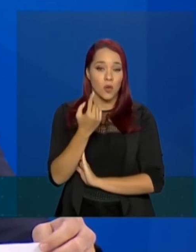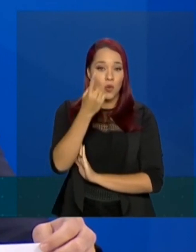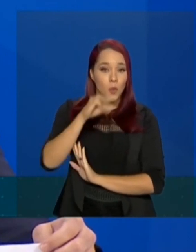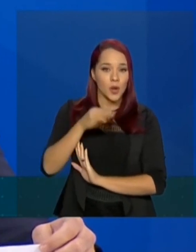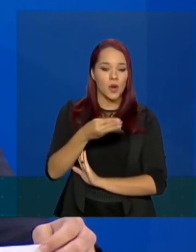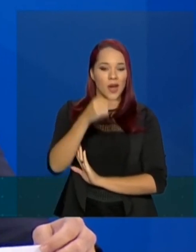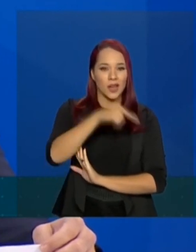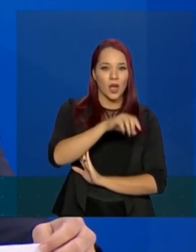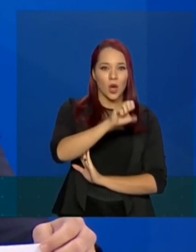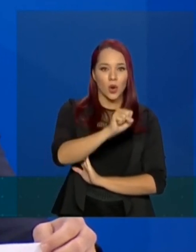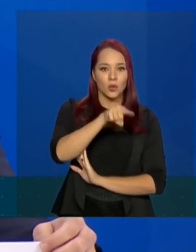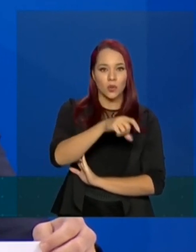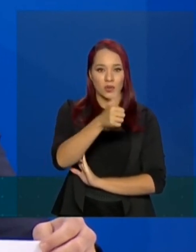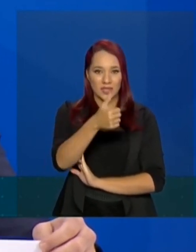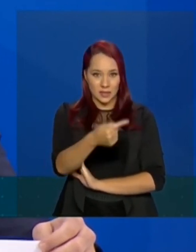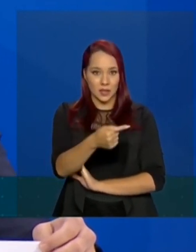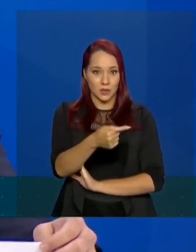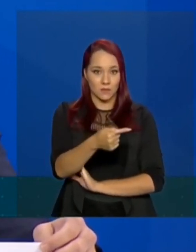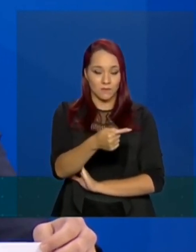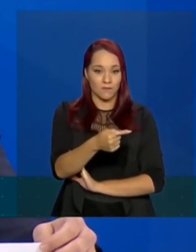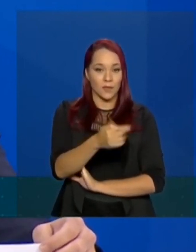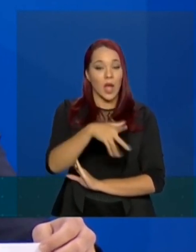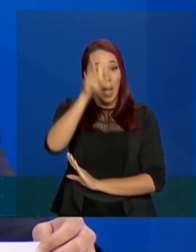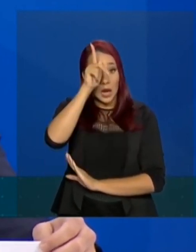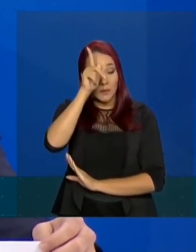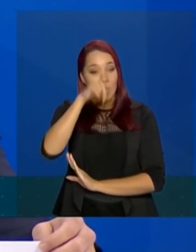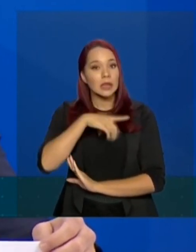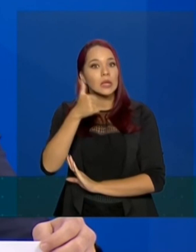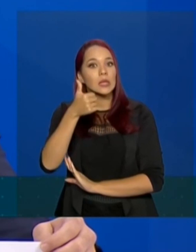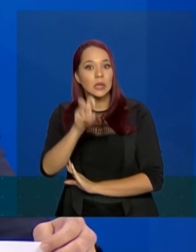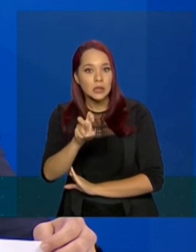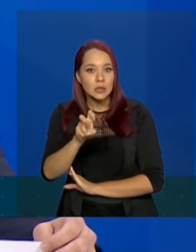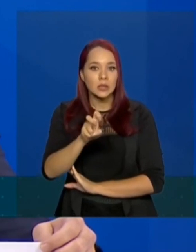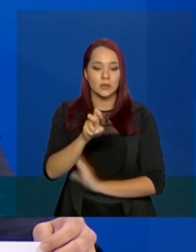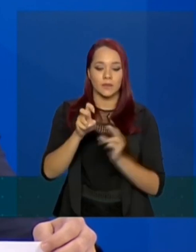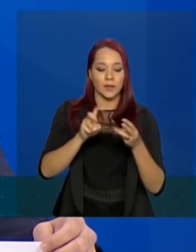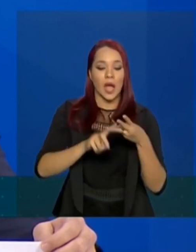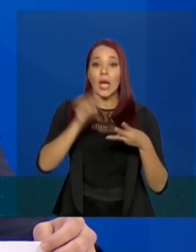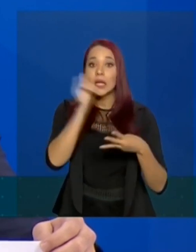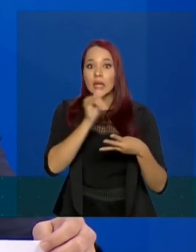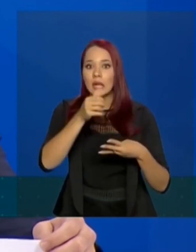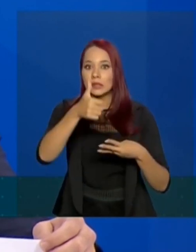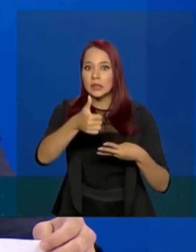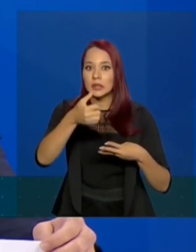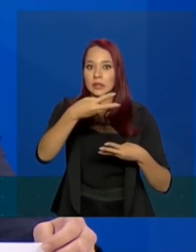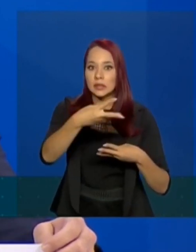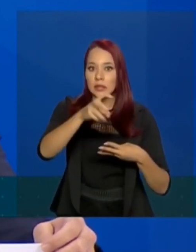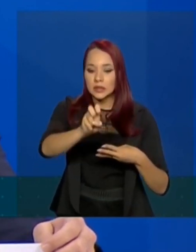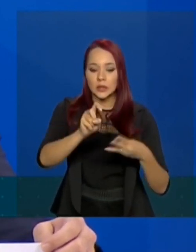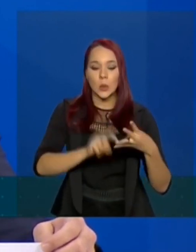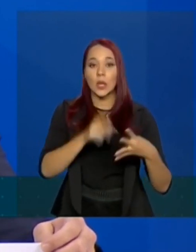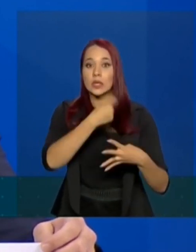o número do brasil é de 8.17 alemanha tem 15 a itália 135